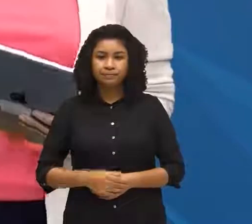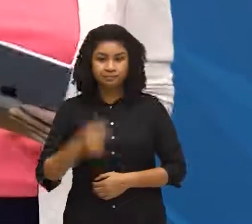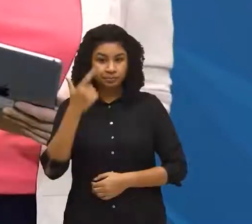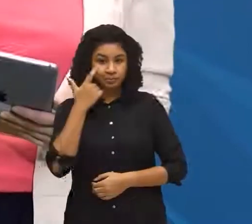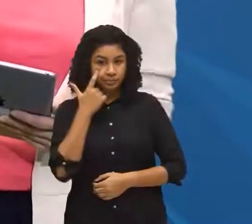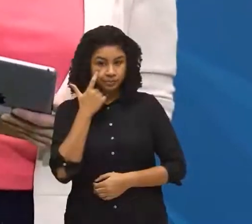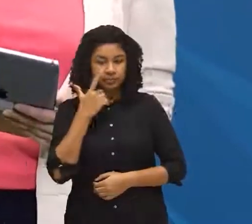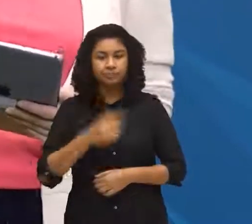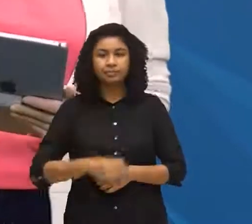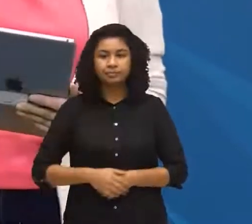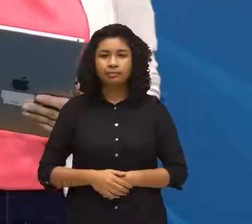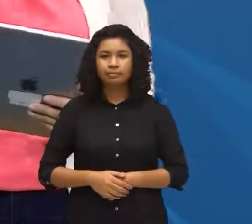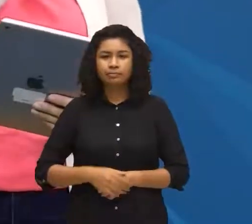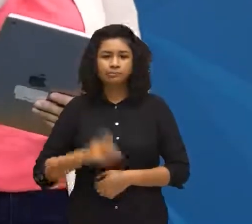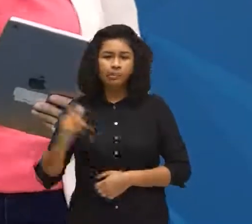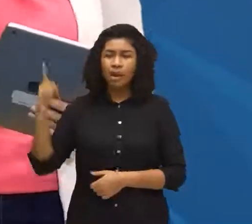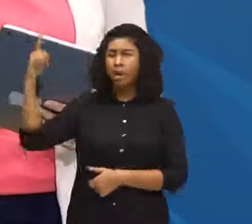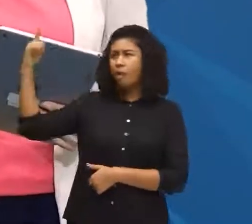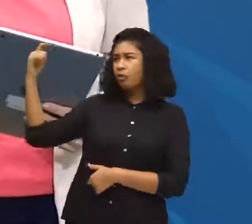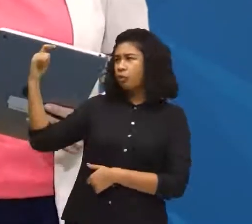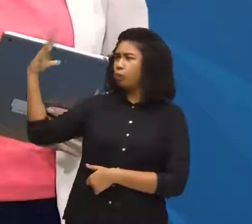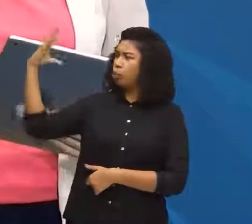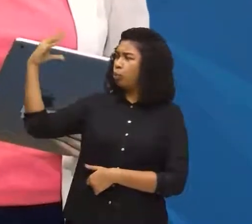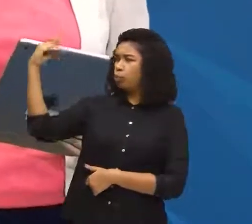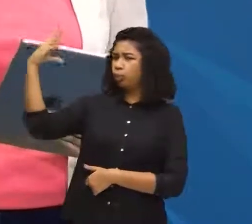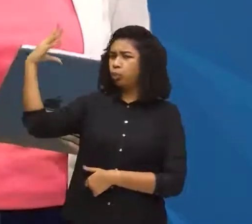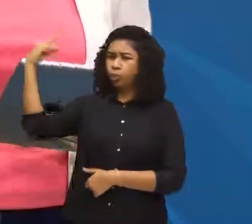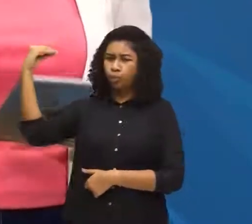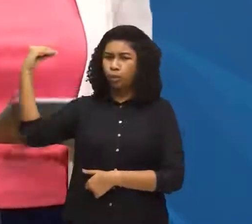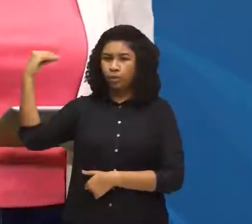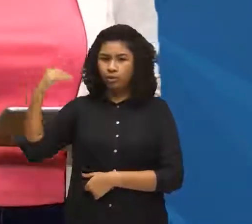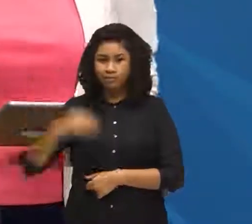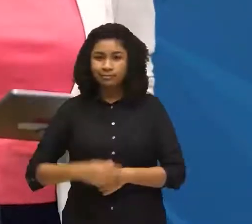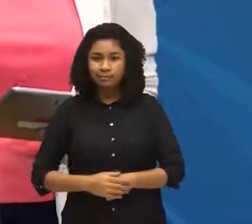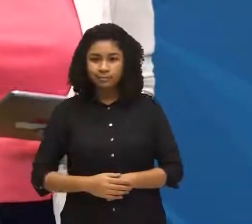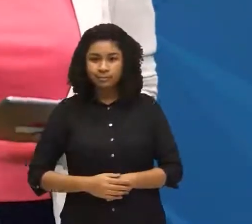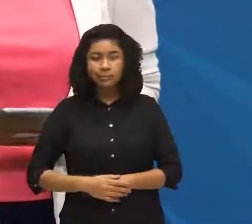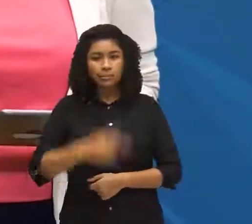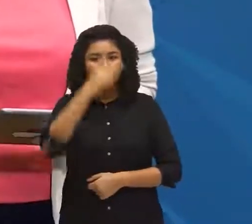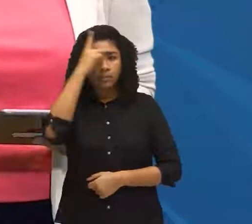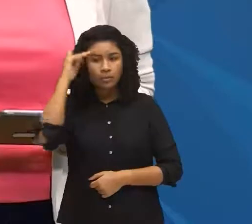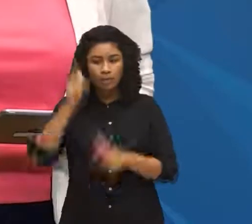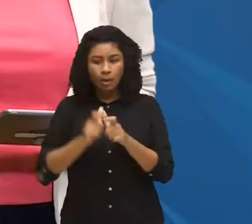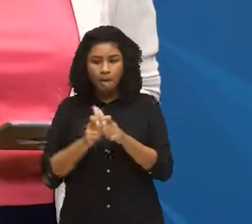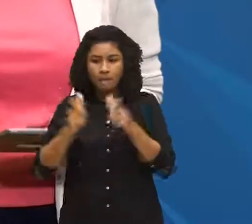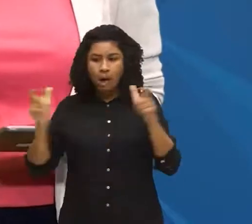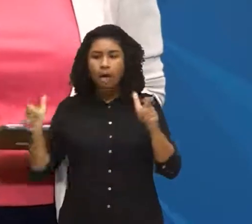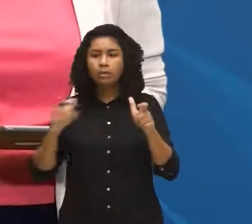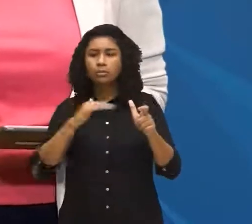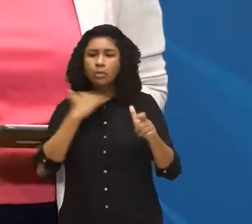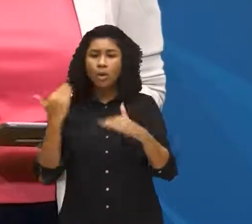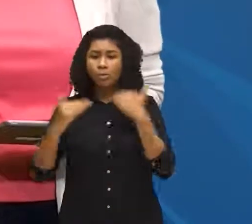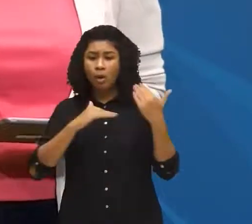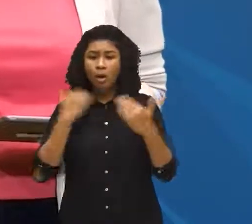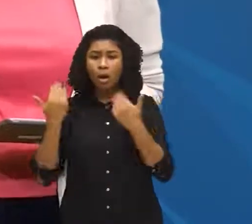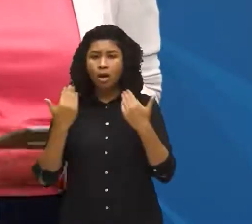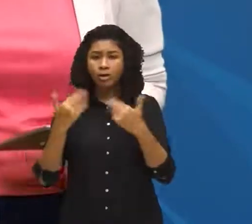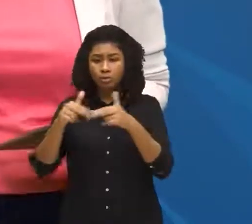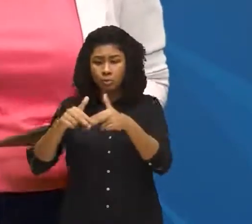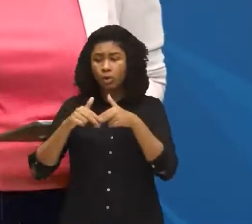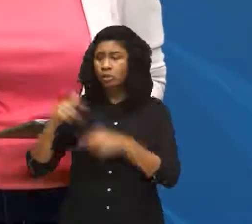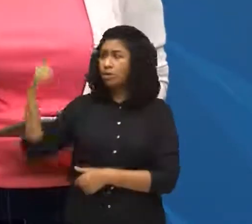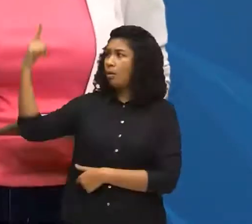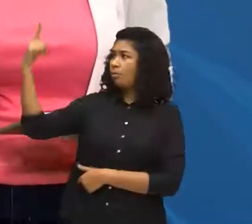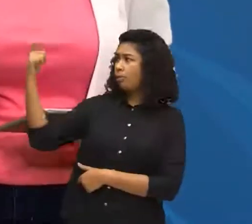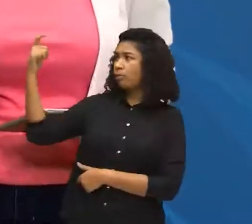aquele ato, né, de você tirar foto de si mesmo, já mataram mais humanos do que ataques de tubarão.